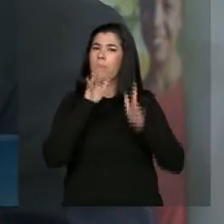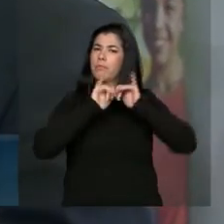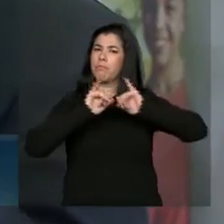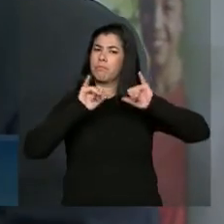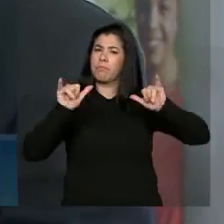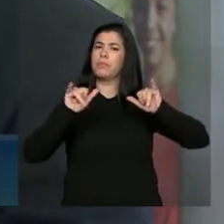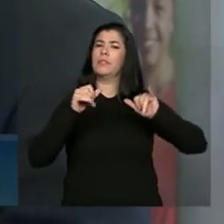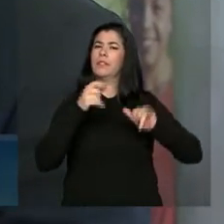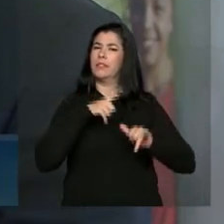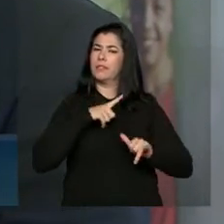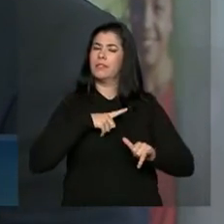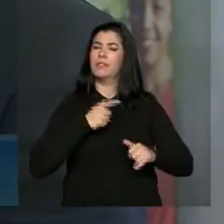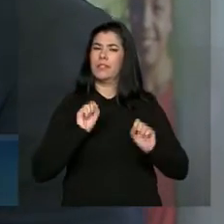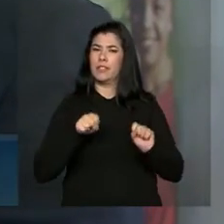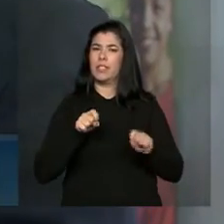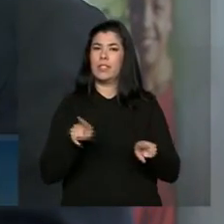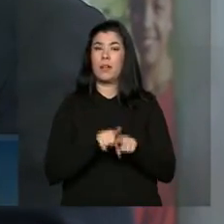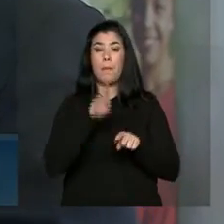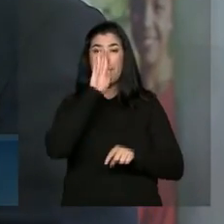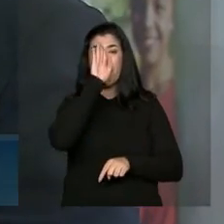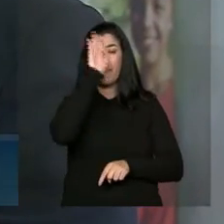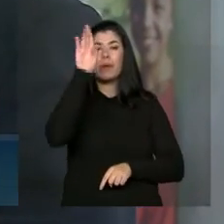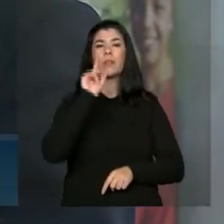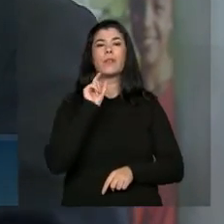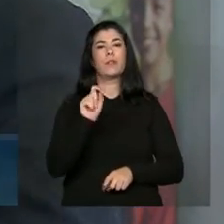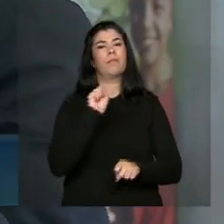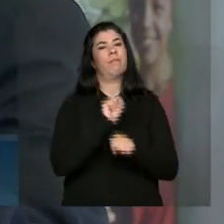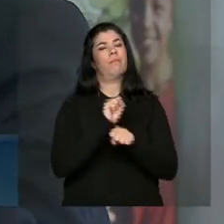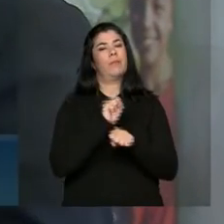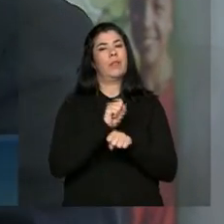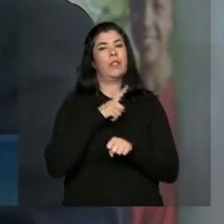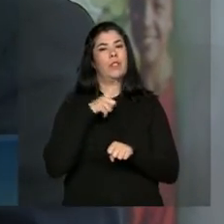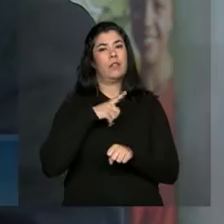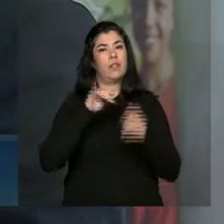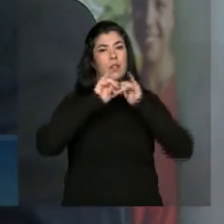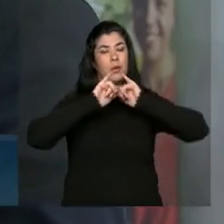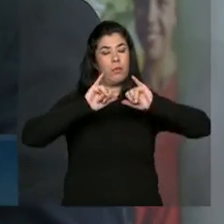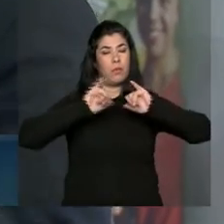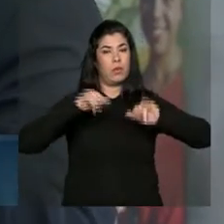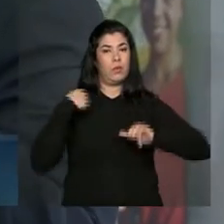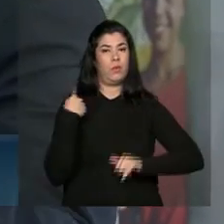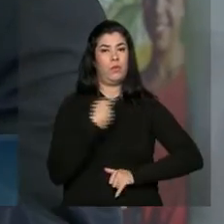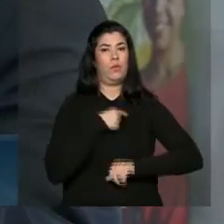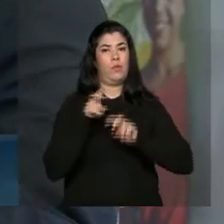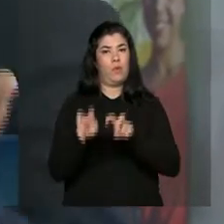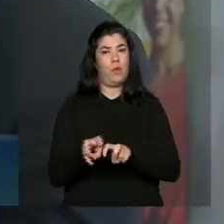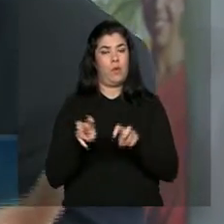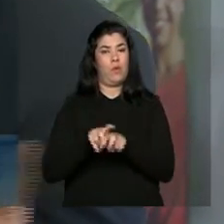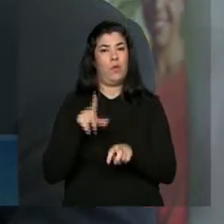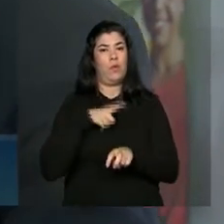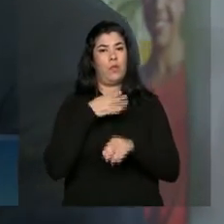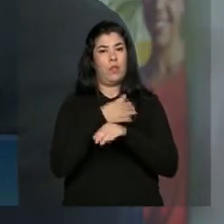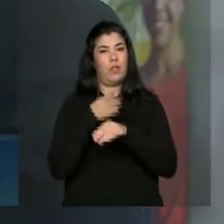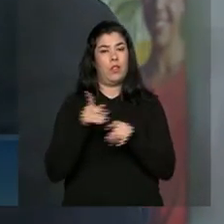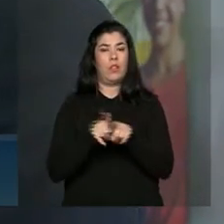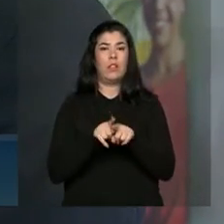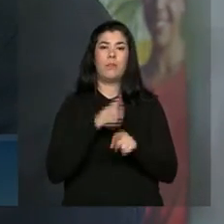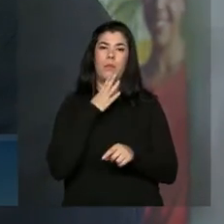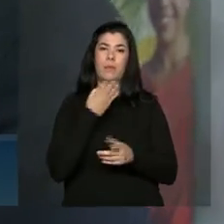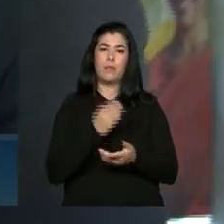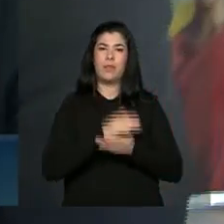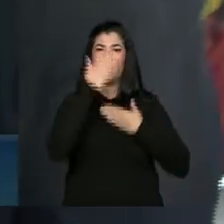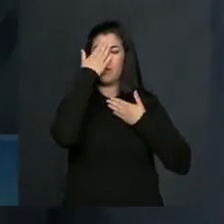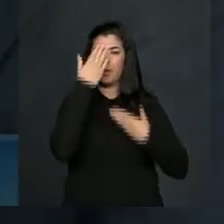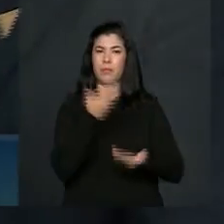anúncio e principalmente a expectativa de que os nossos agricultores tenham acesso a esse anúncio. Agradeço